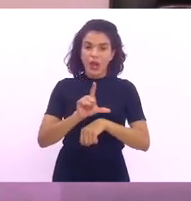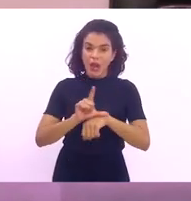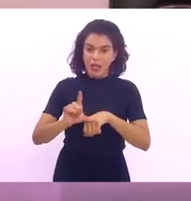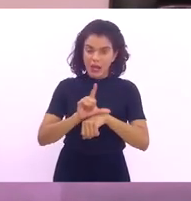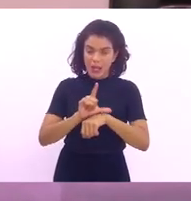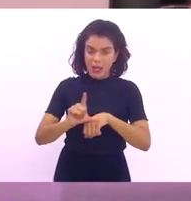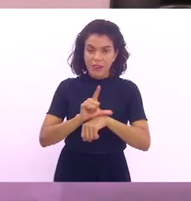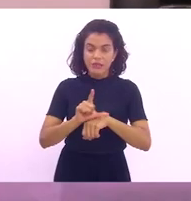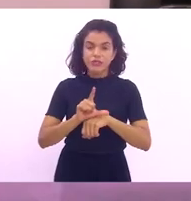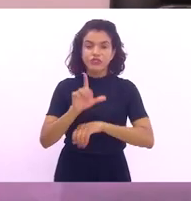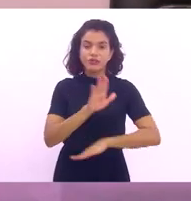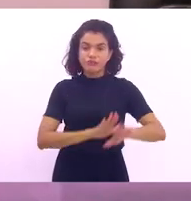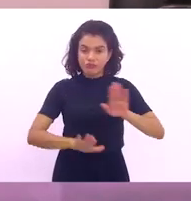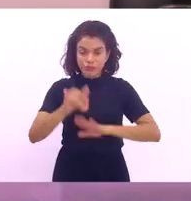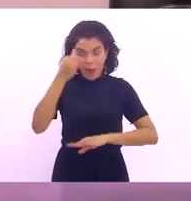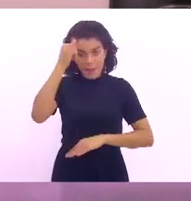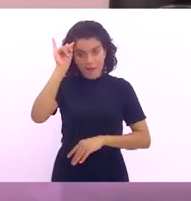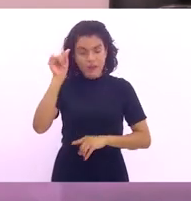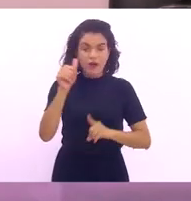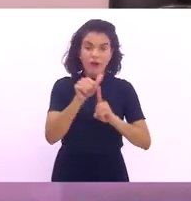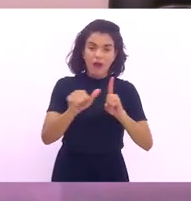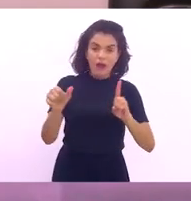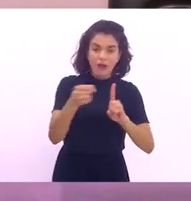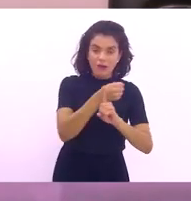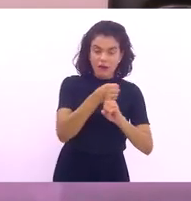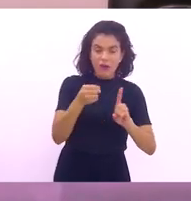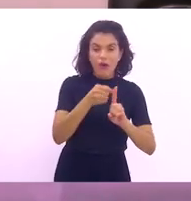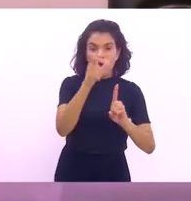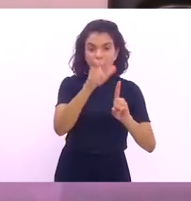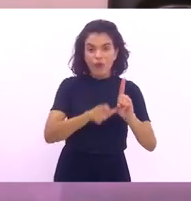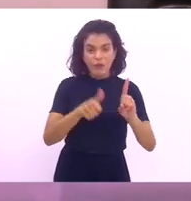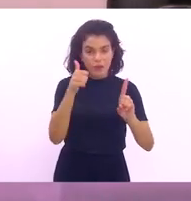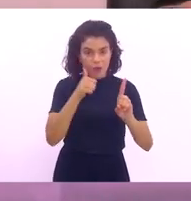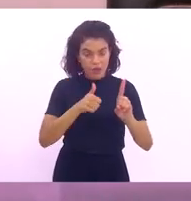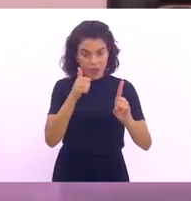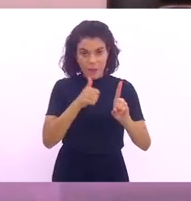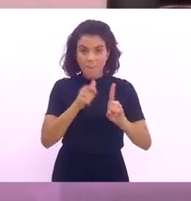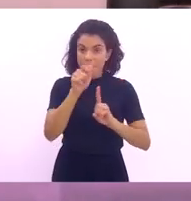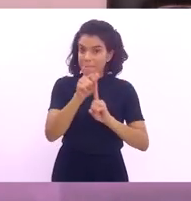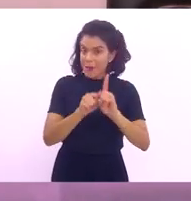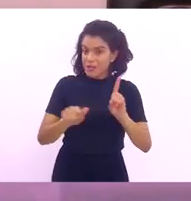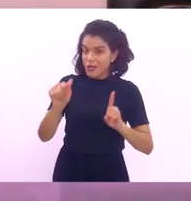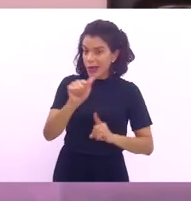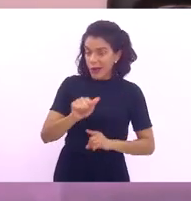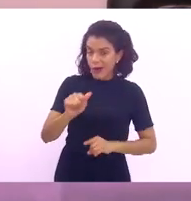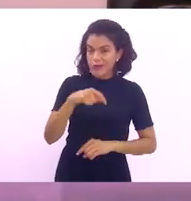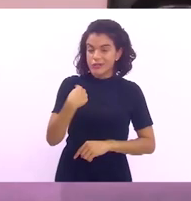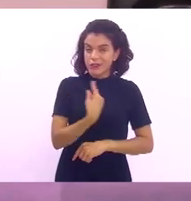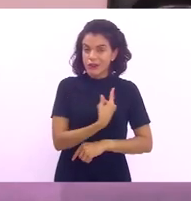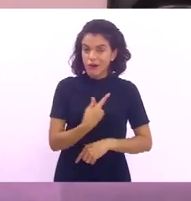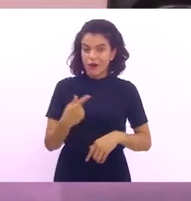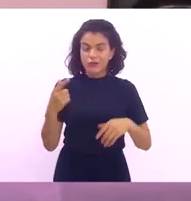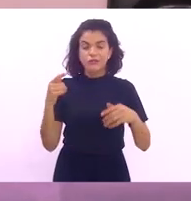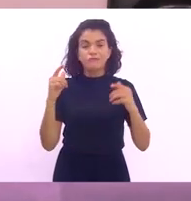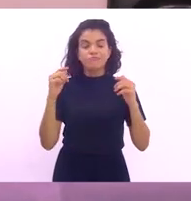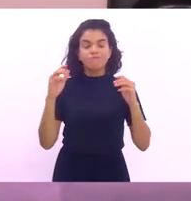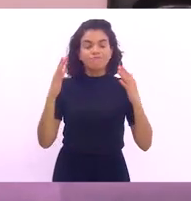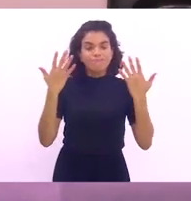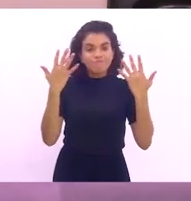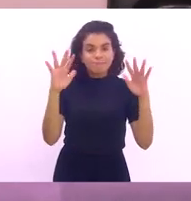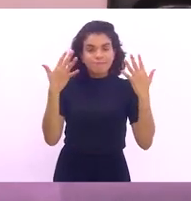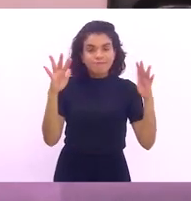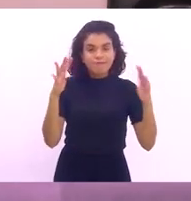prevenção a violência contra mulher e também em agosto que comemoramos os 17 anos